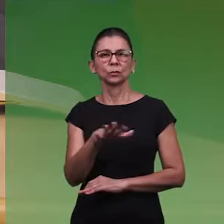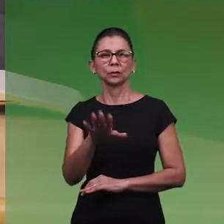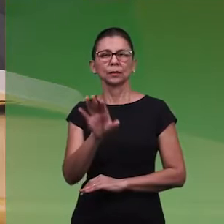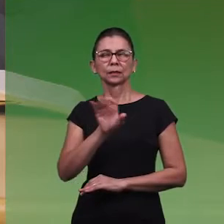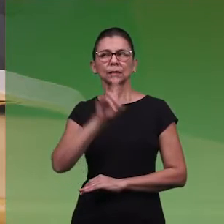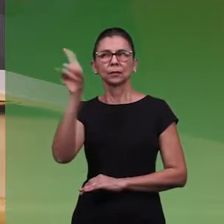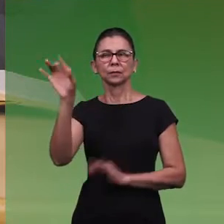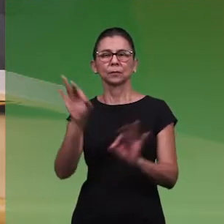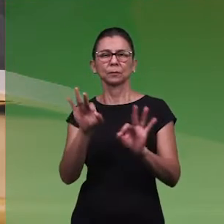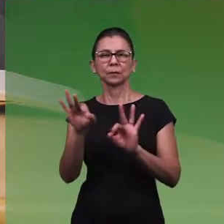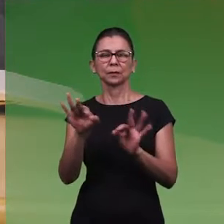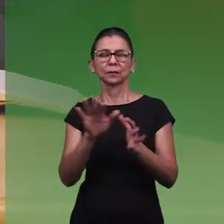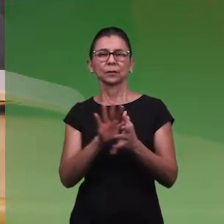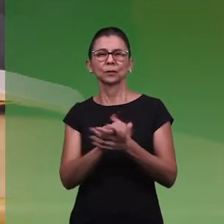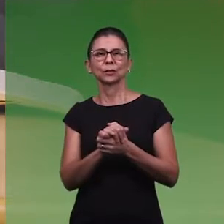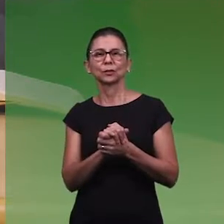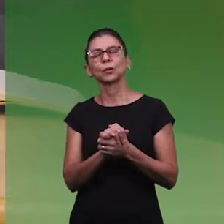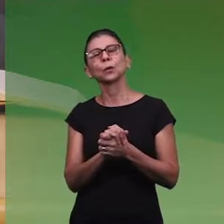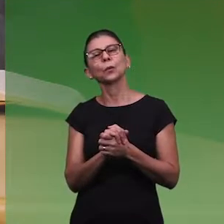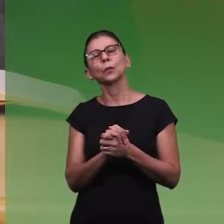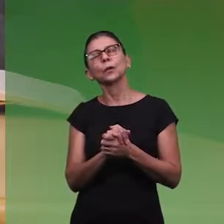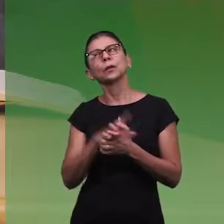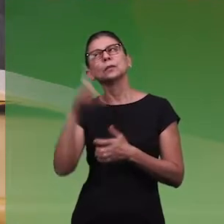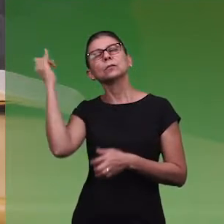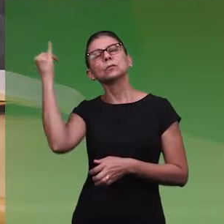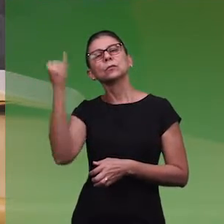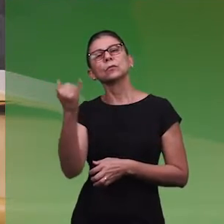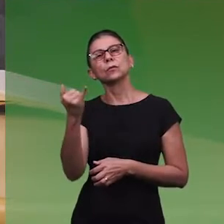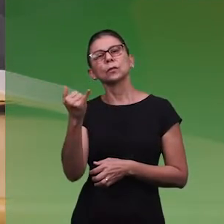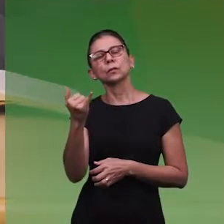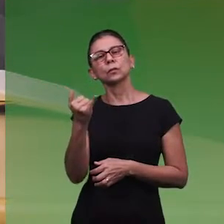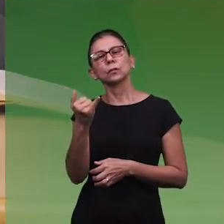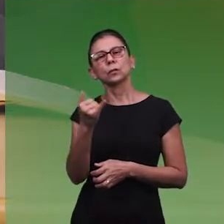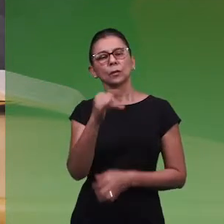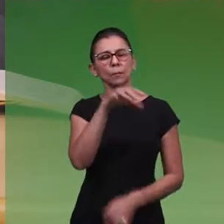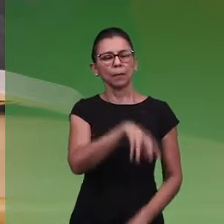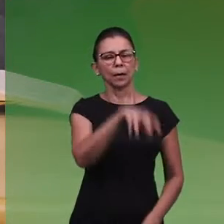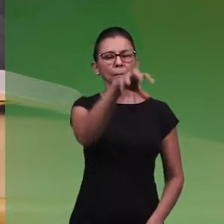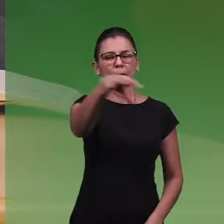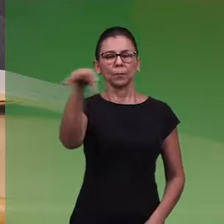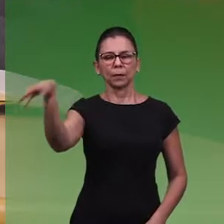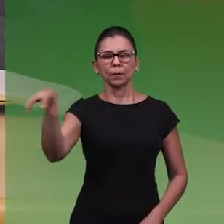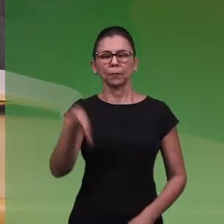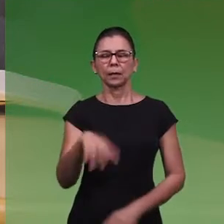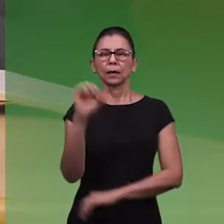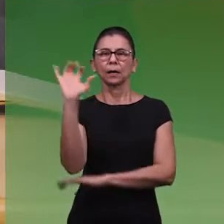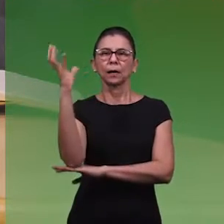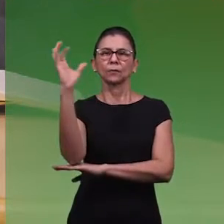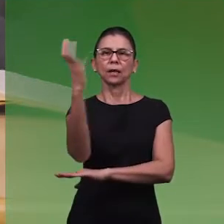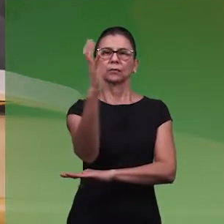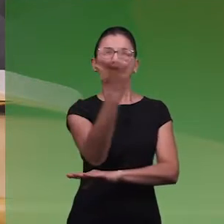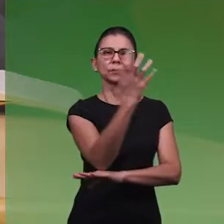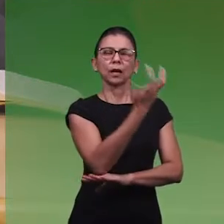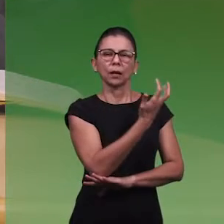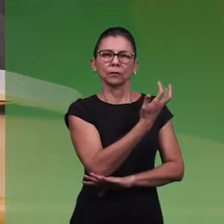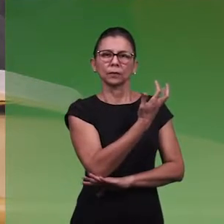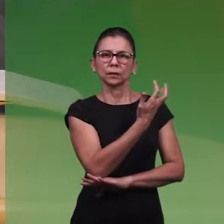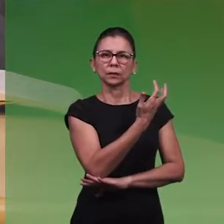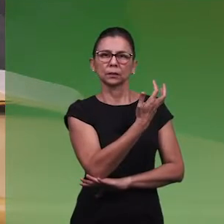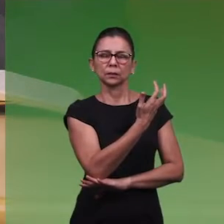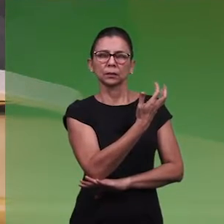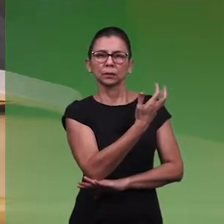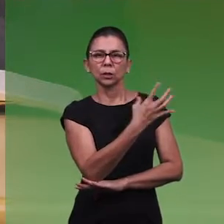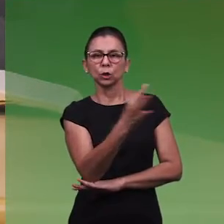né? Disse, de todas as árvores que estão do meio do jardim, comereis. Não foi isso que Deus disse? Agora